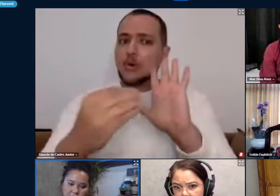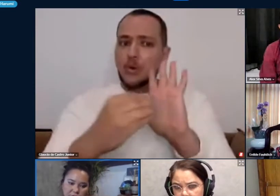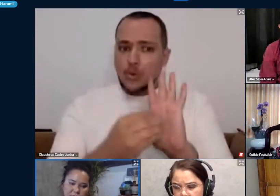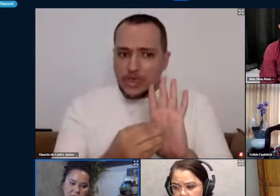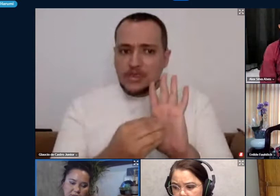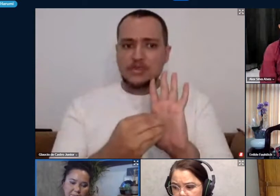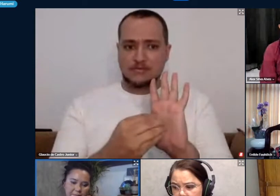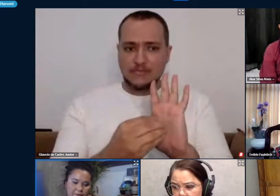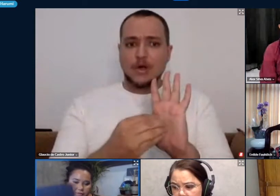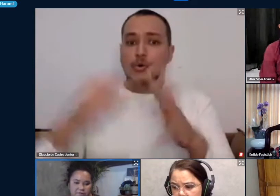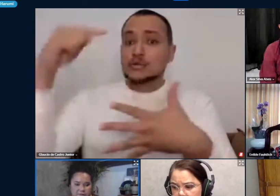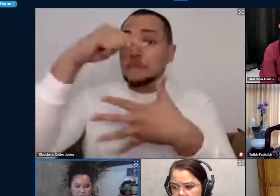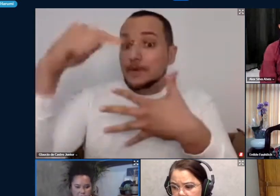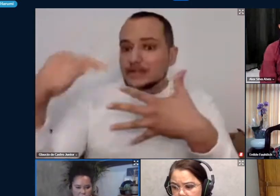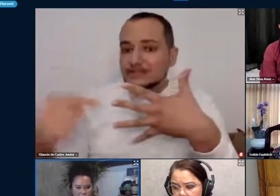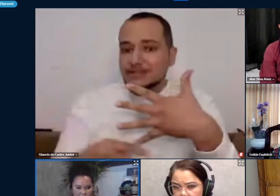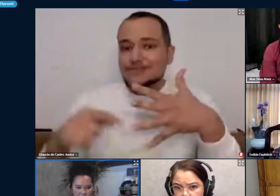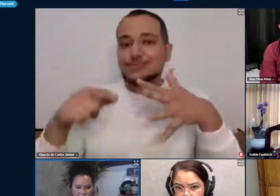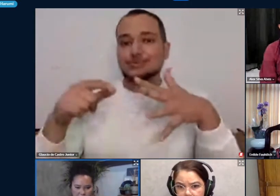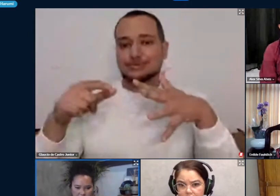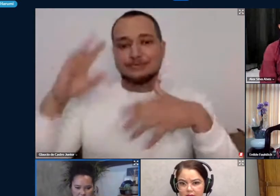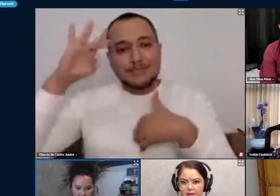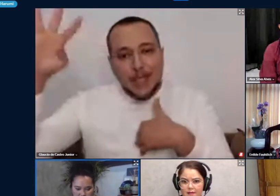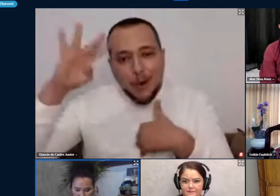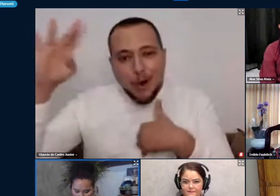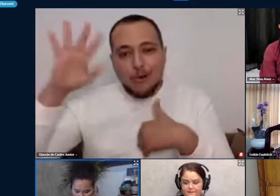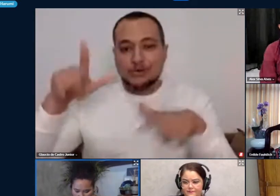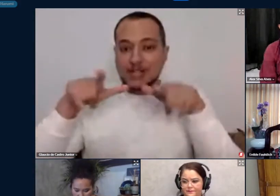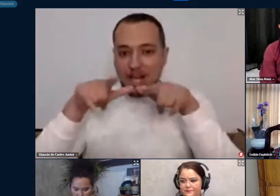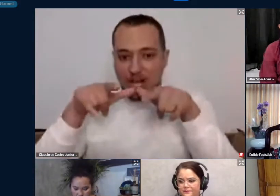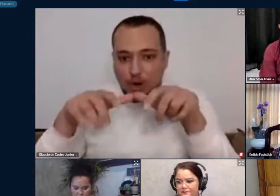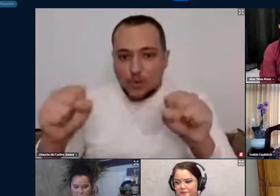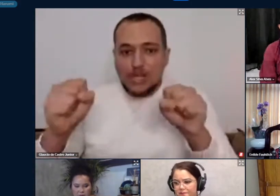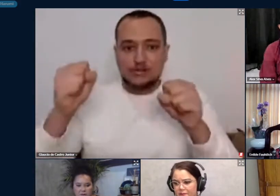Eu acho que é bom você colocar